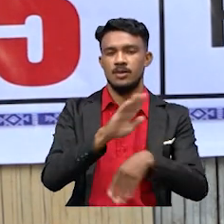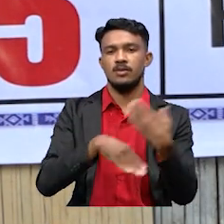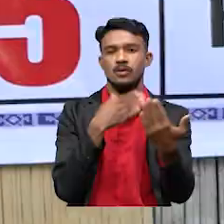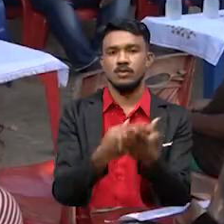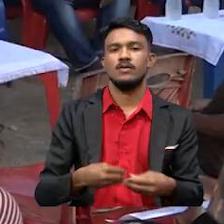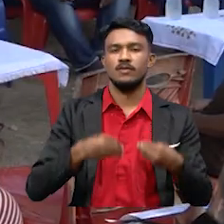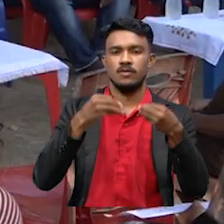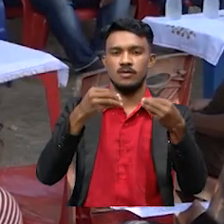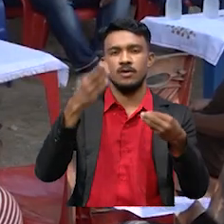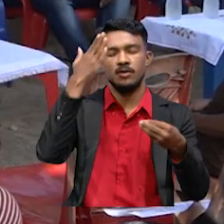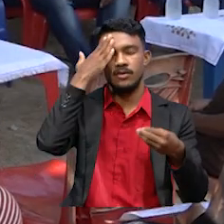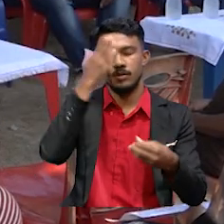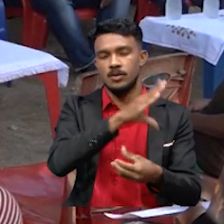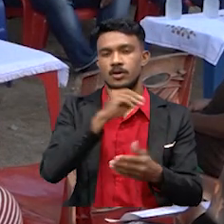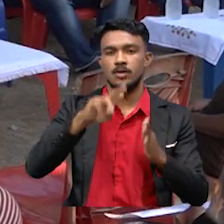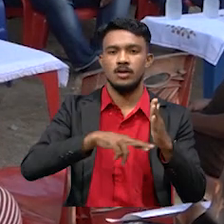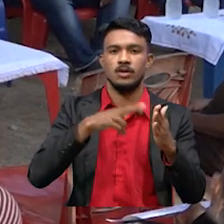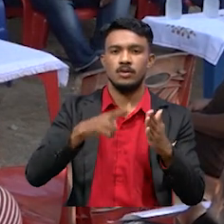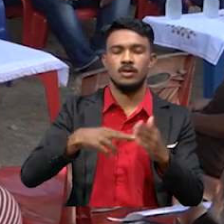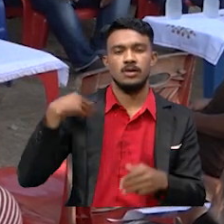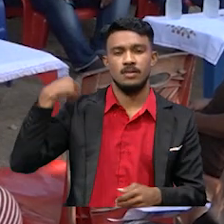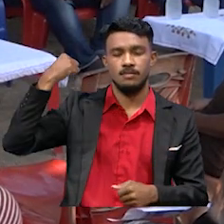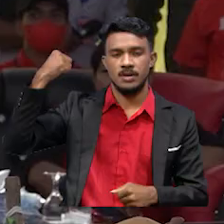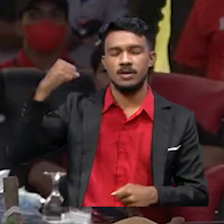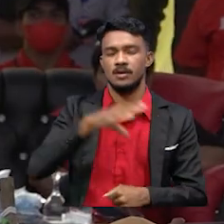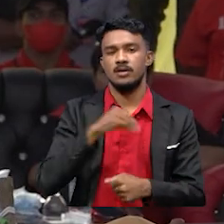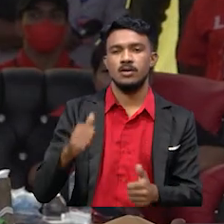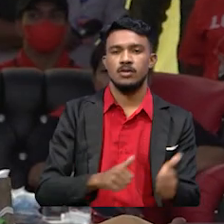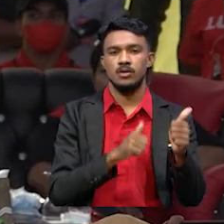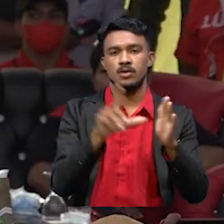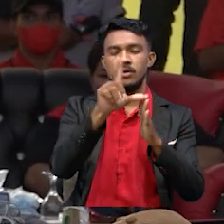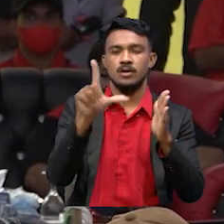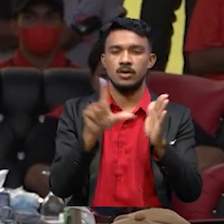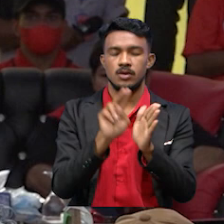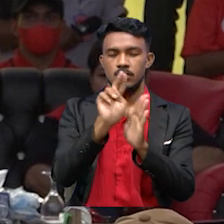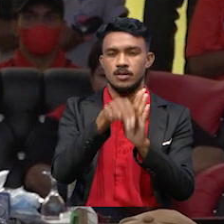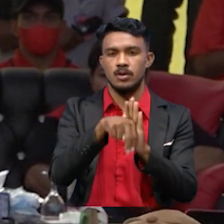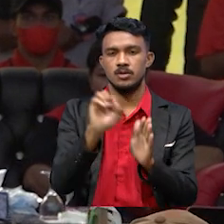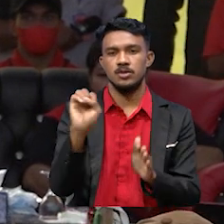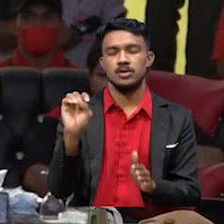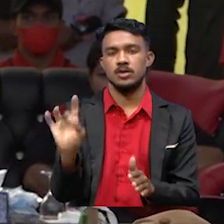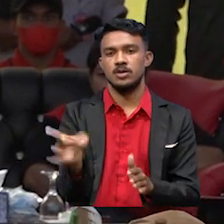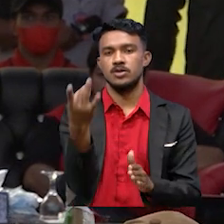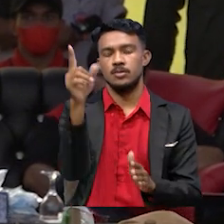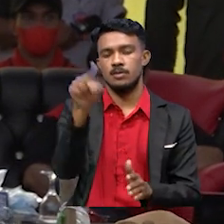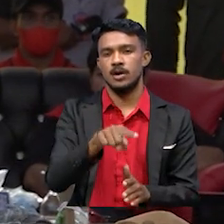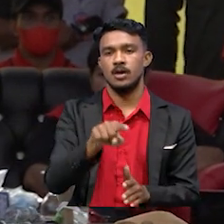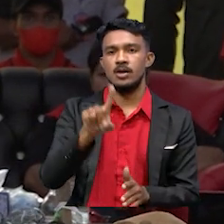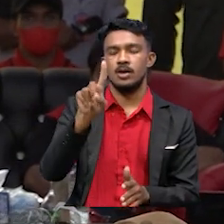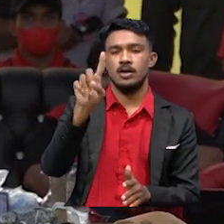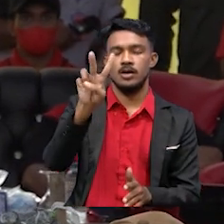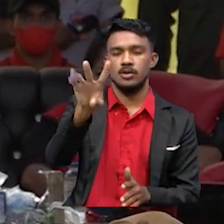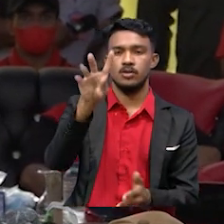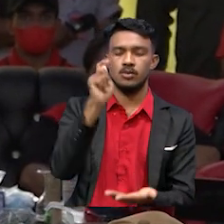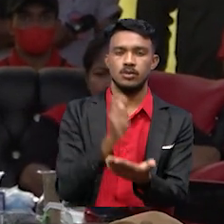ideia ko opinião, regulamento kampanye eleitoral, tuir dekretu guvarno numero sanulu resing walu, bara rihun rua sanulu resing hitu,